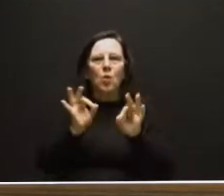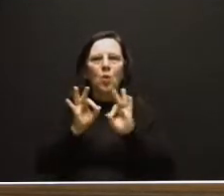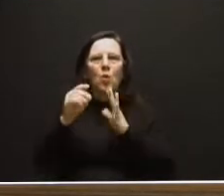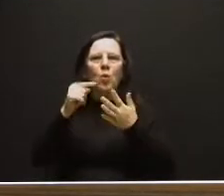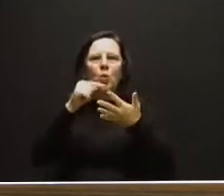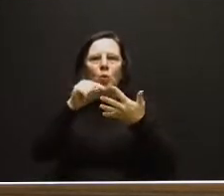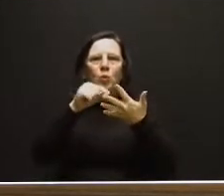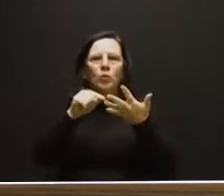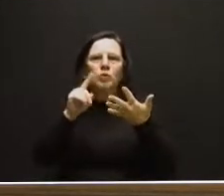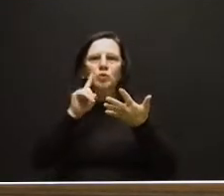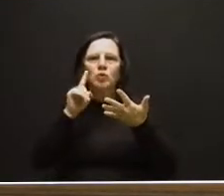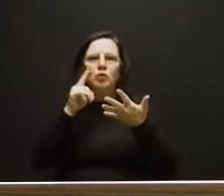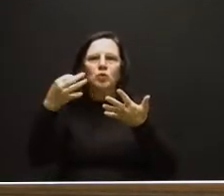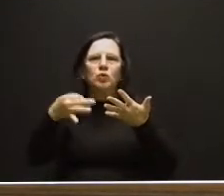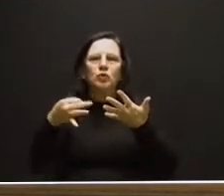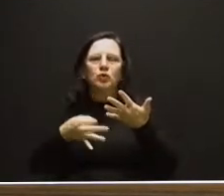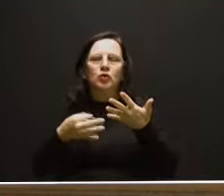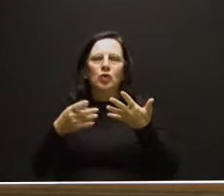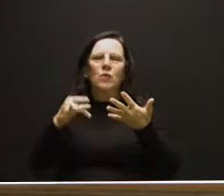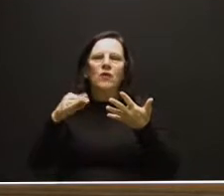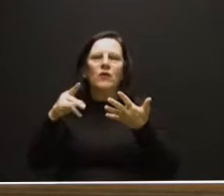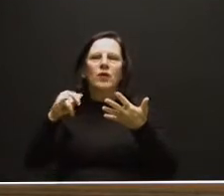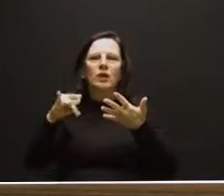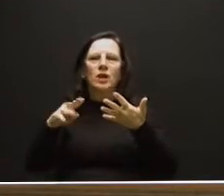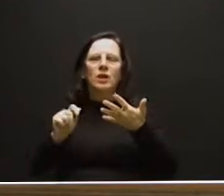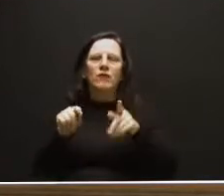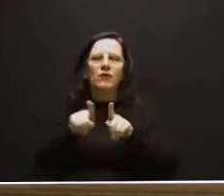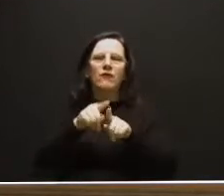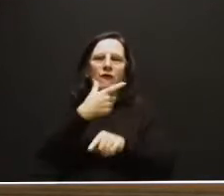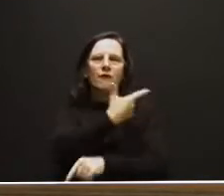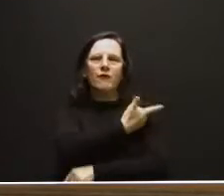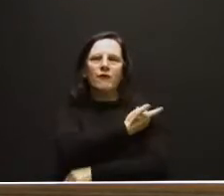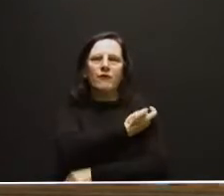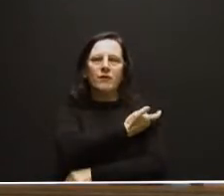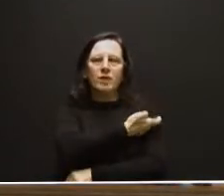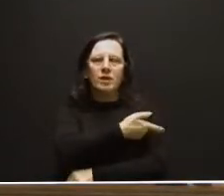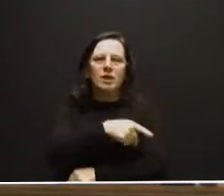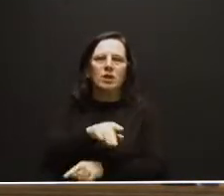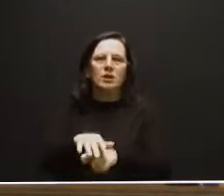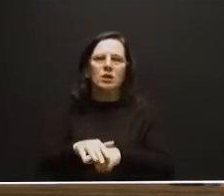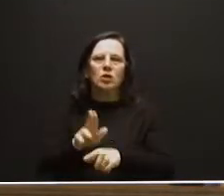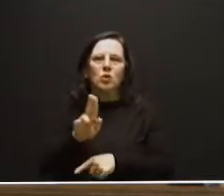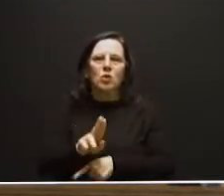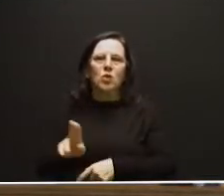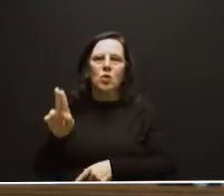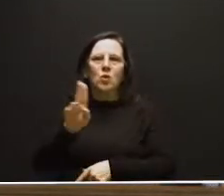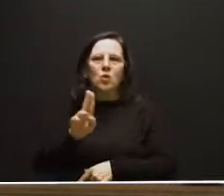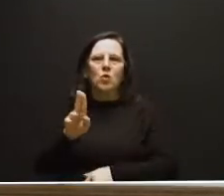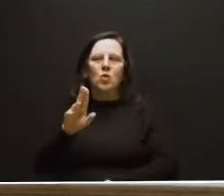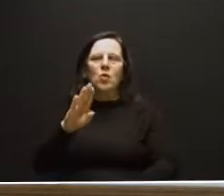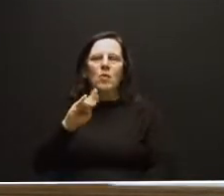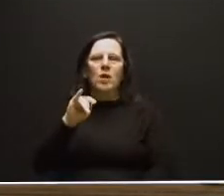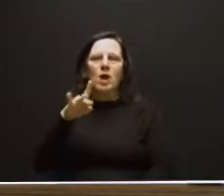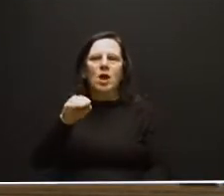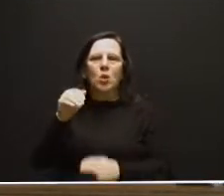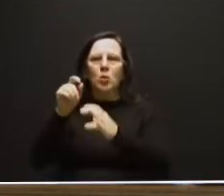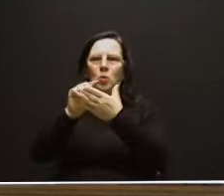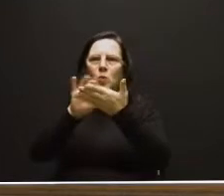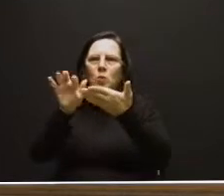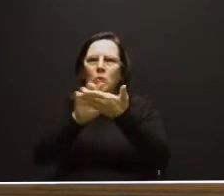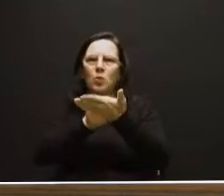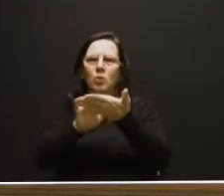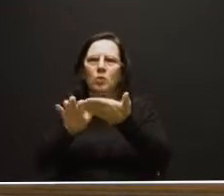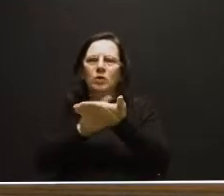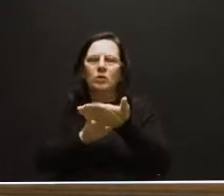ações de saúde preventiva e especificamente a vacinação mediante a utilização de um banco de dados para evitar